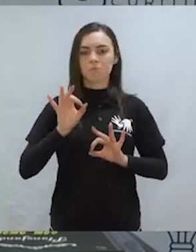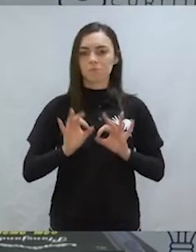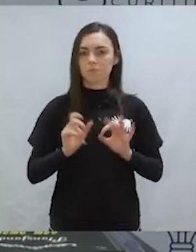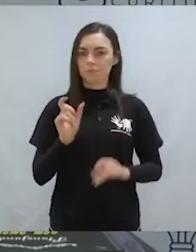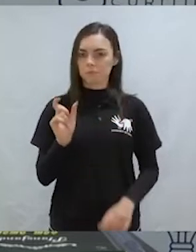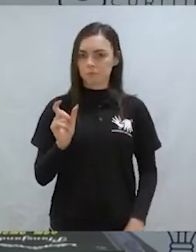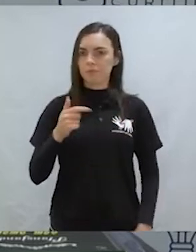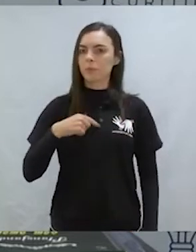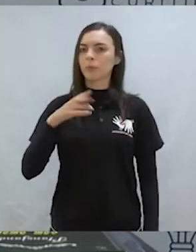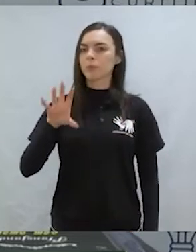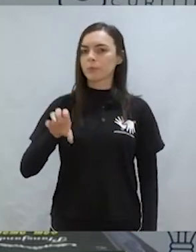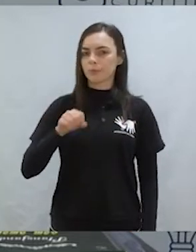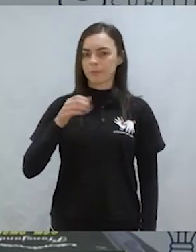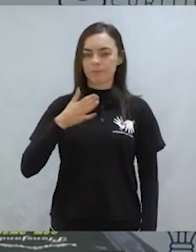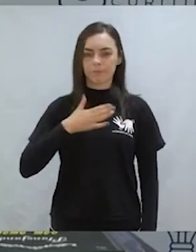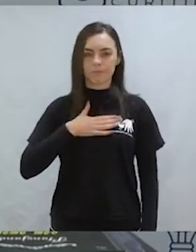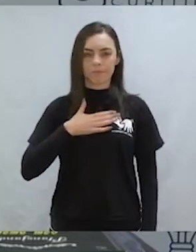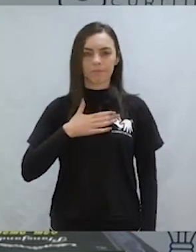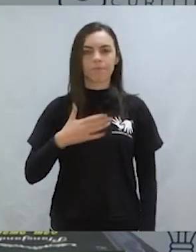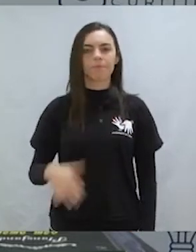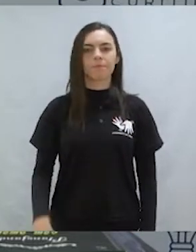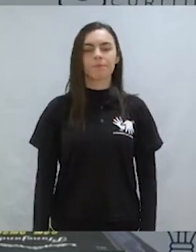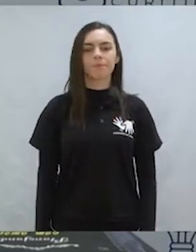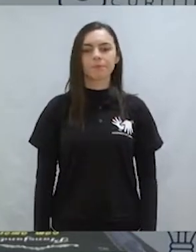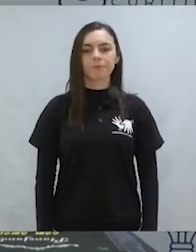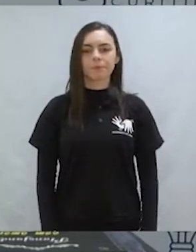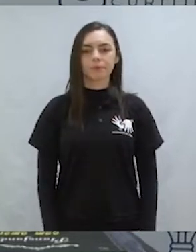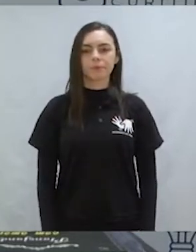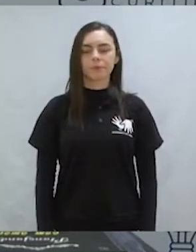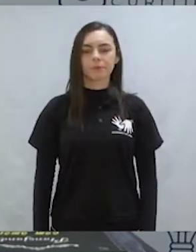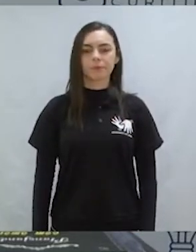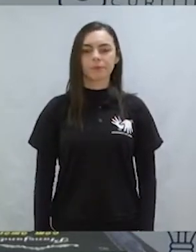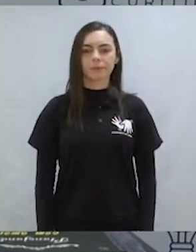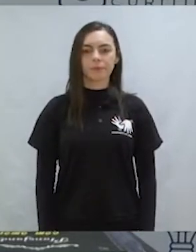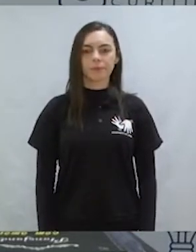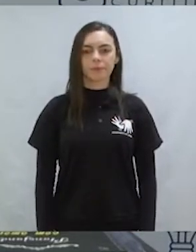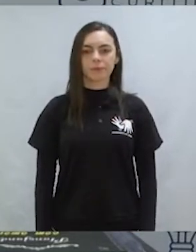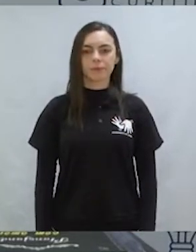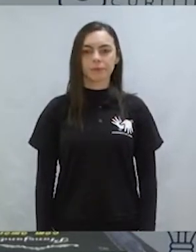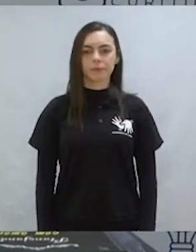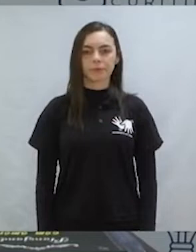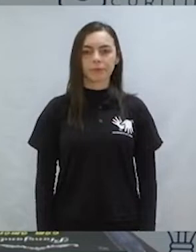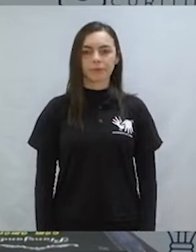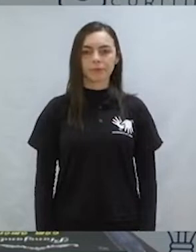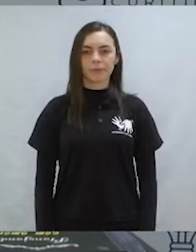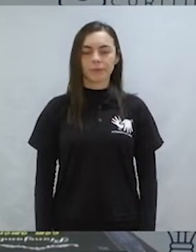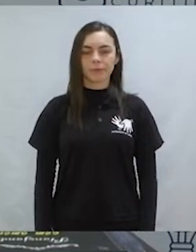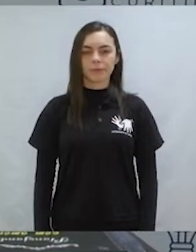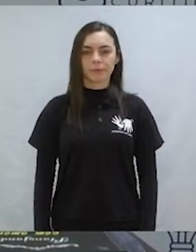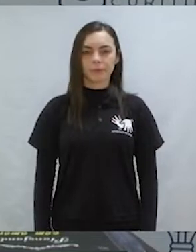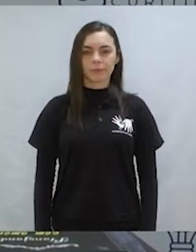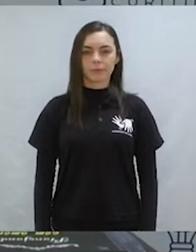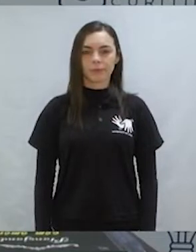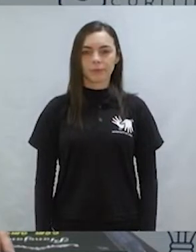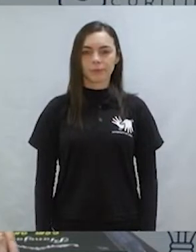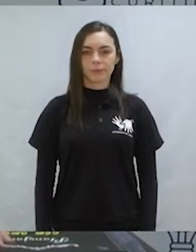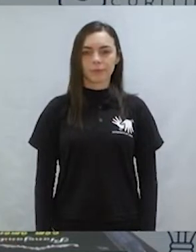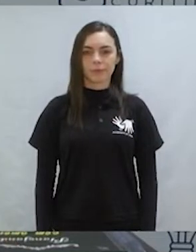a palavrinha baleia. Eu vou pegar o meu aqui.